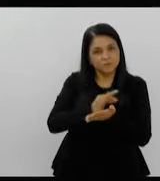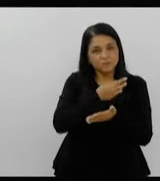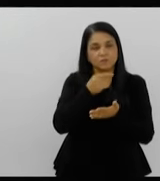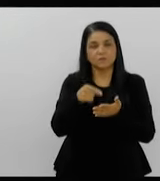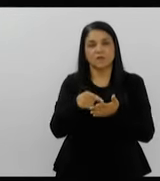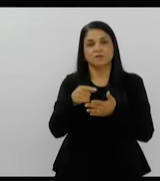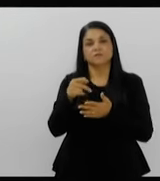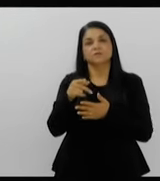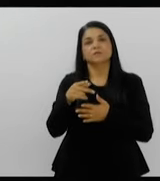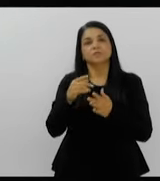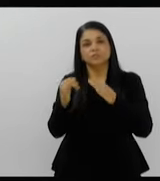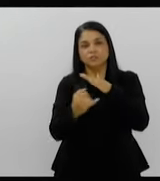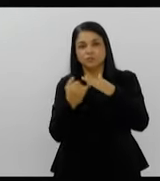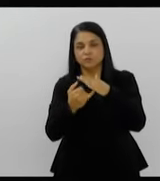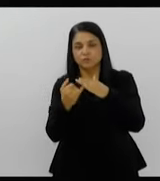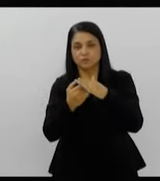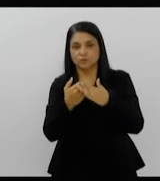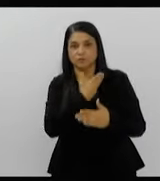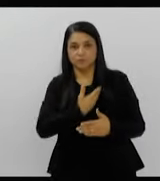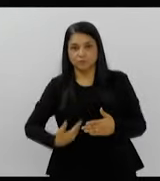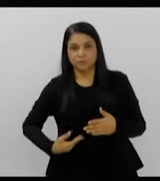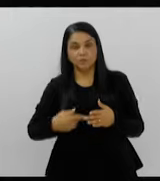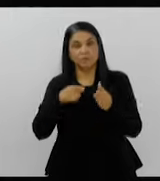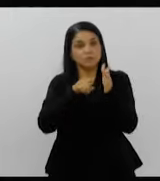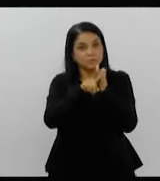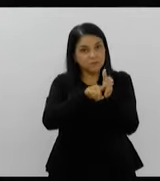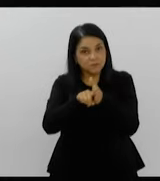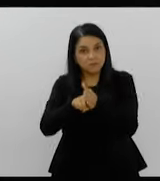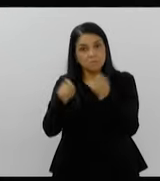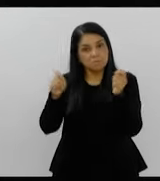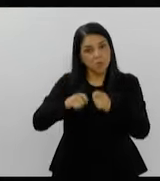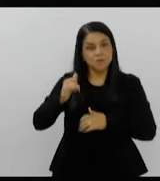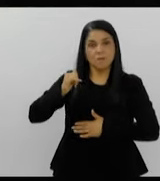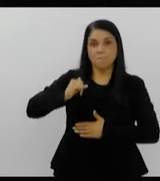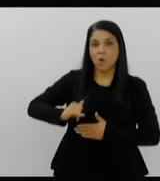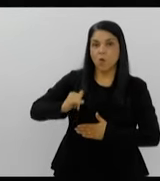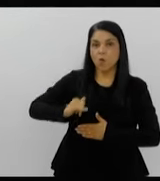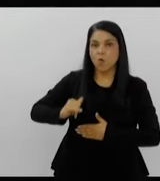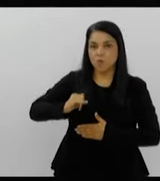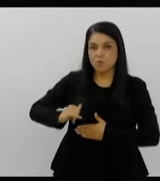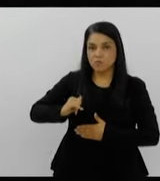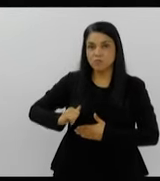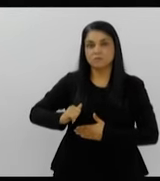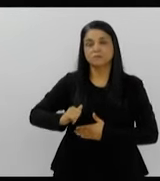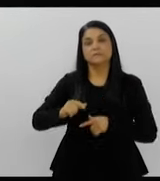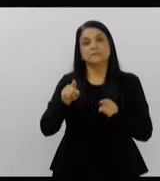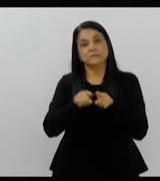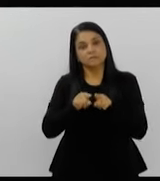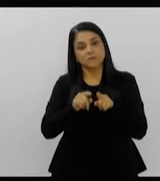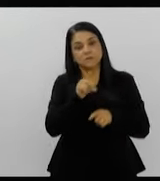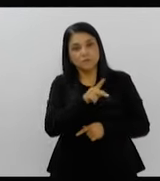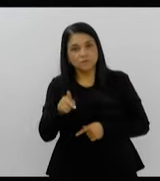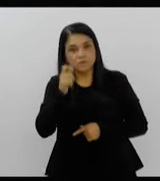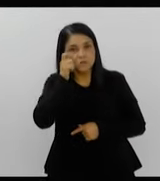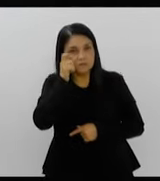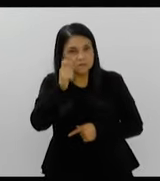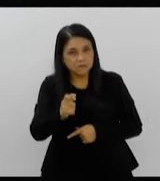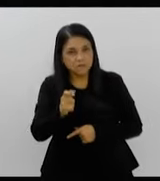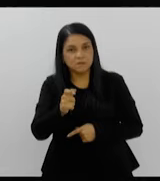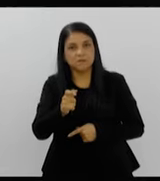públicas de ensino e pesquisa no Rio de Janeiro, tenham acesso a bolsas e que professores interessados em